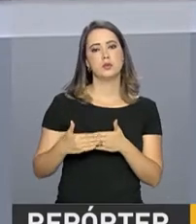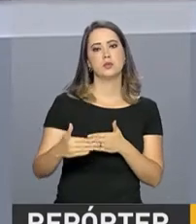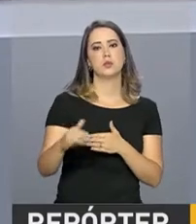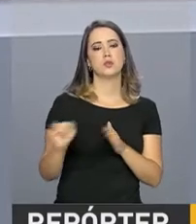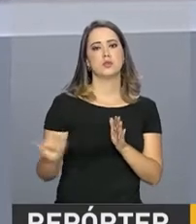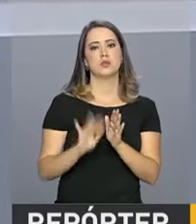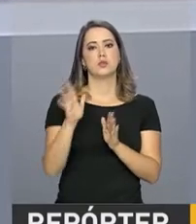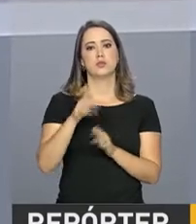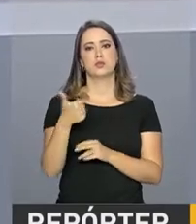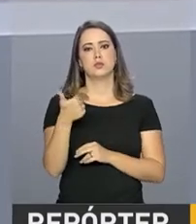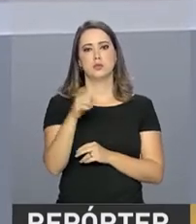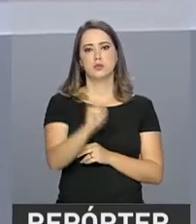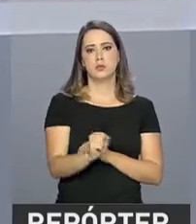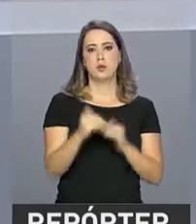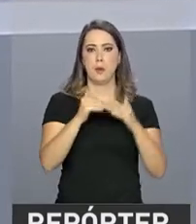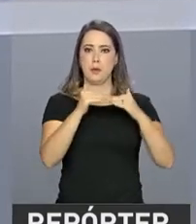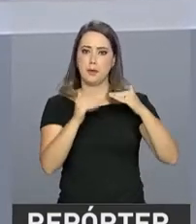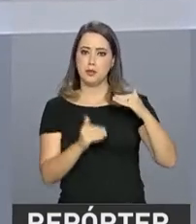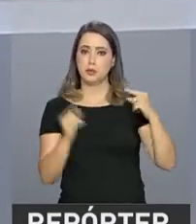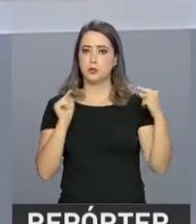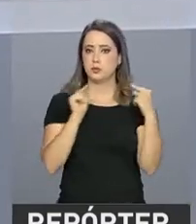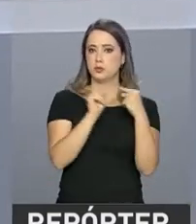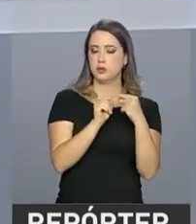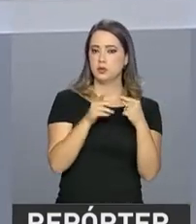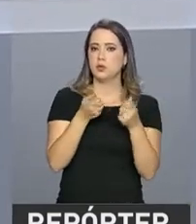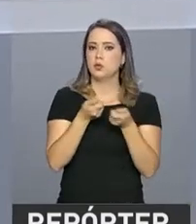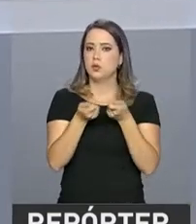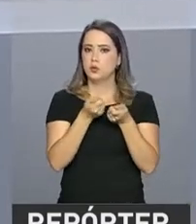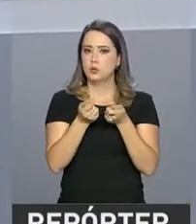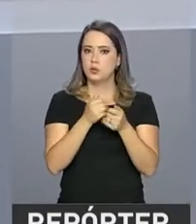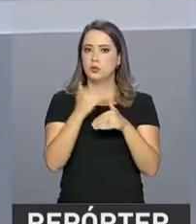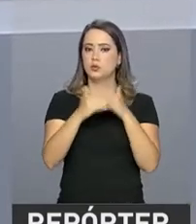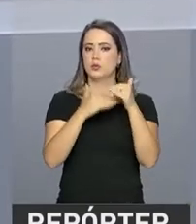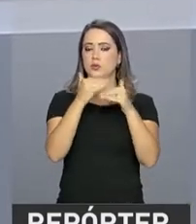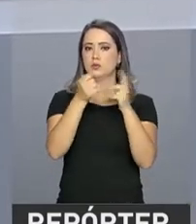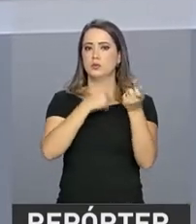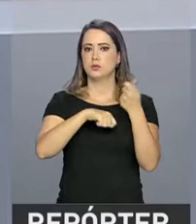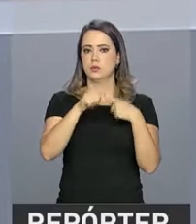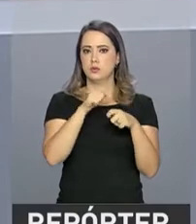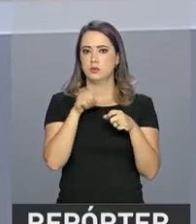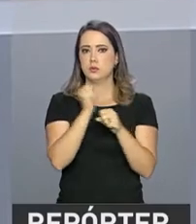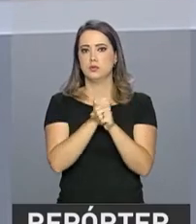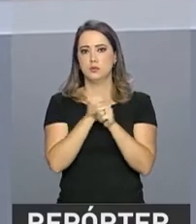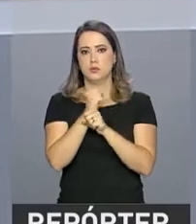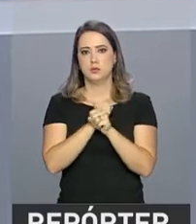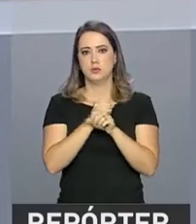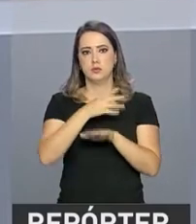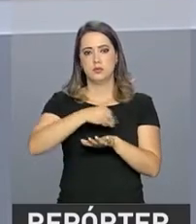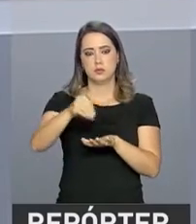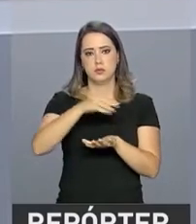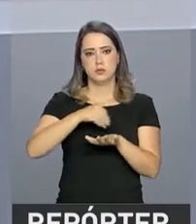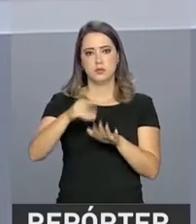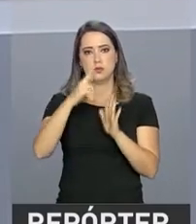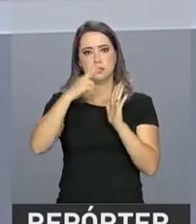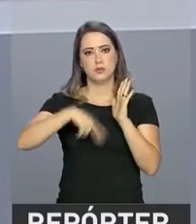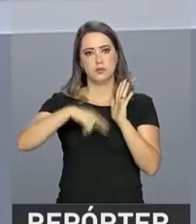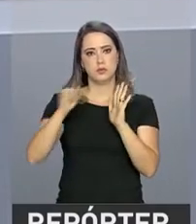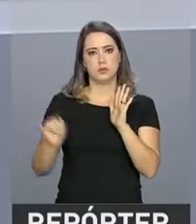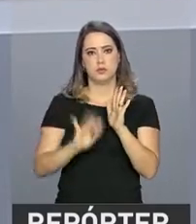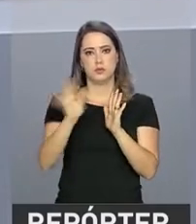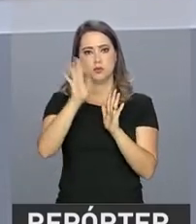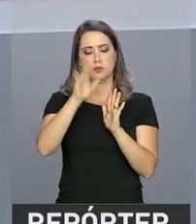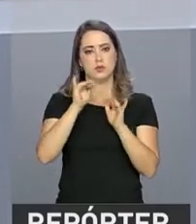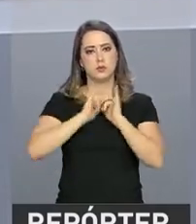de inflação para 2018 abaixo da meta e faz um novo ajuste no crescimento da economia neste ano. A informação está no relatório